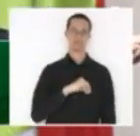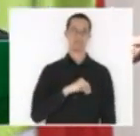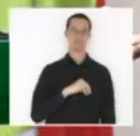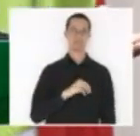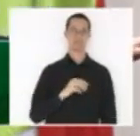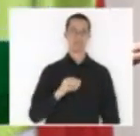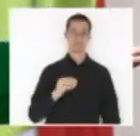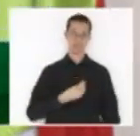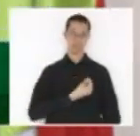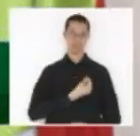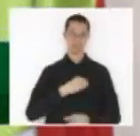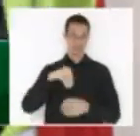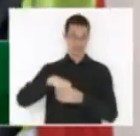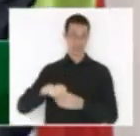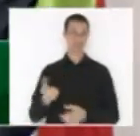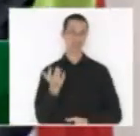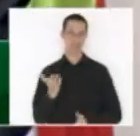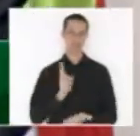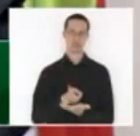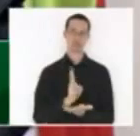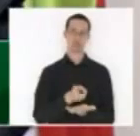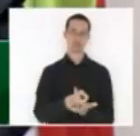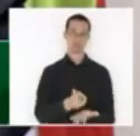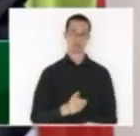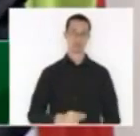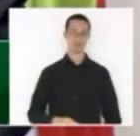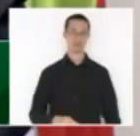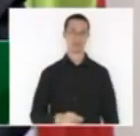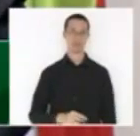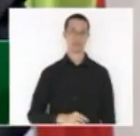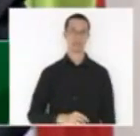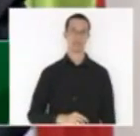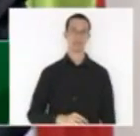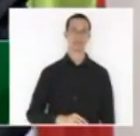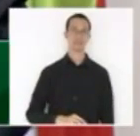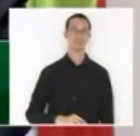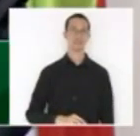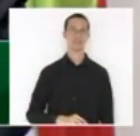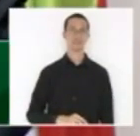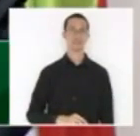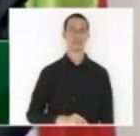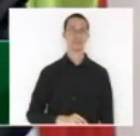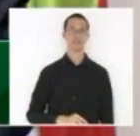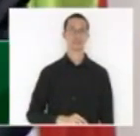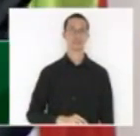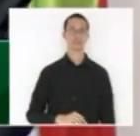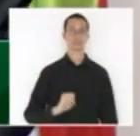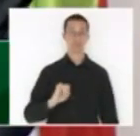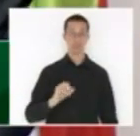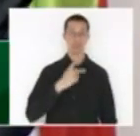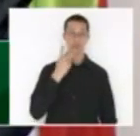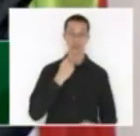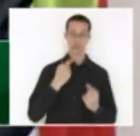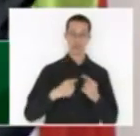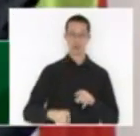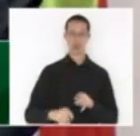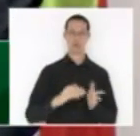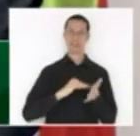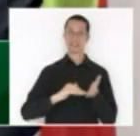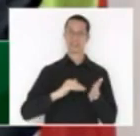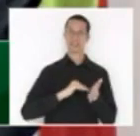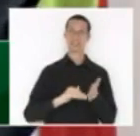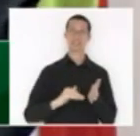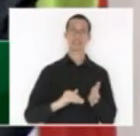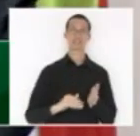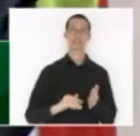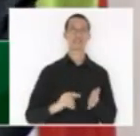ficar, né? Eu sou cobrado, quando uso a palavra aqui, contra as SDR, deputado Padre Pedro. Daí eu chego